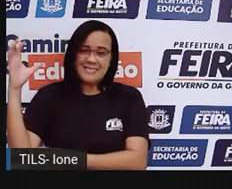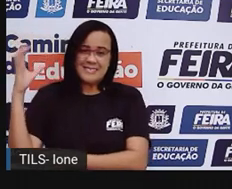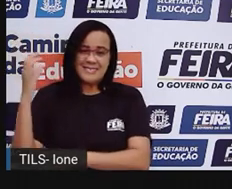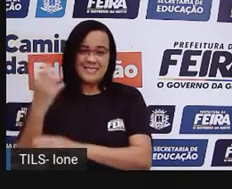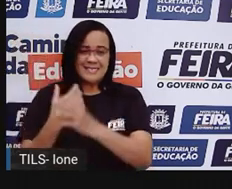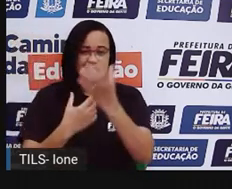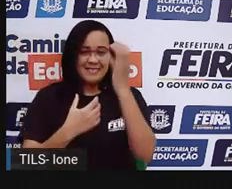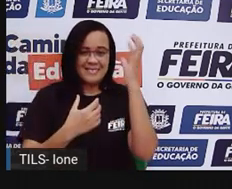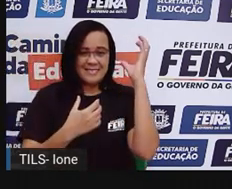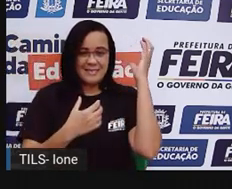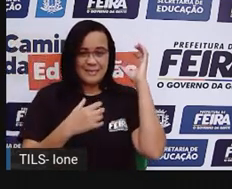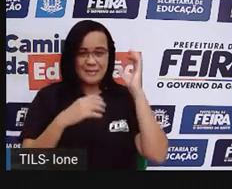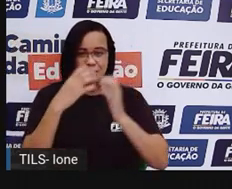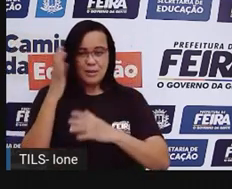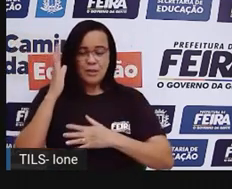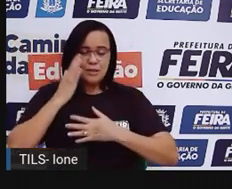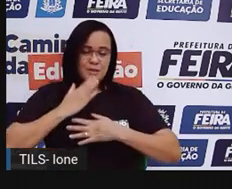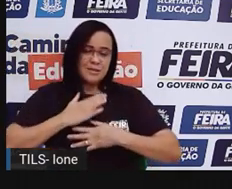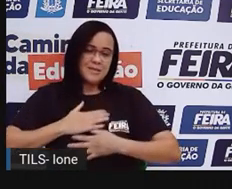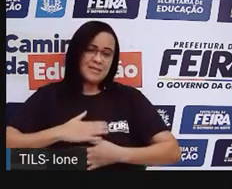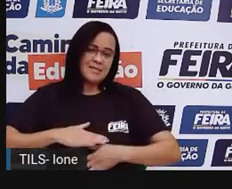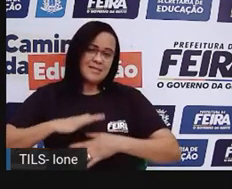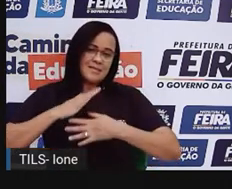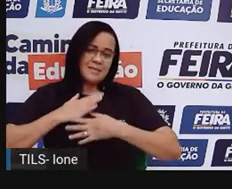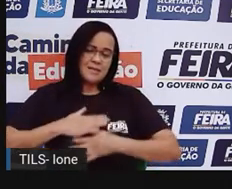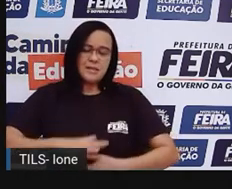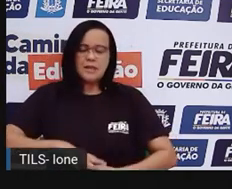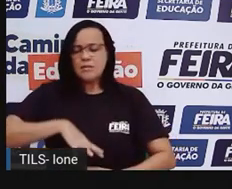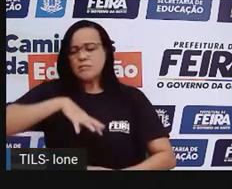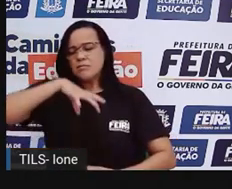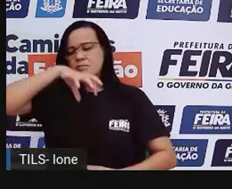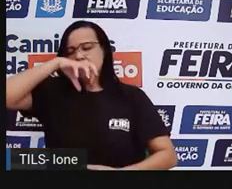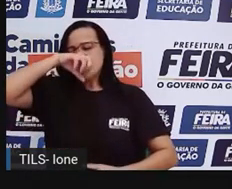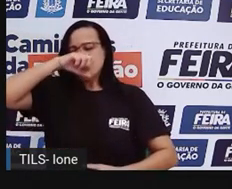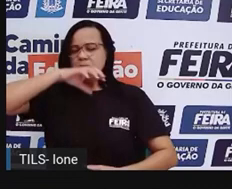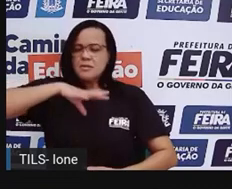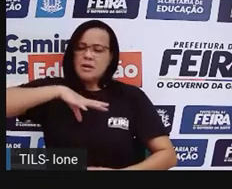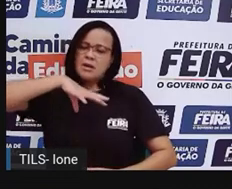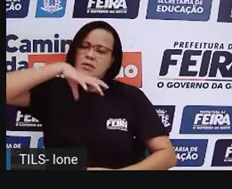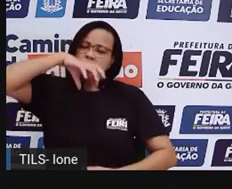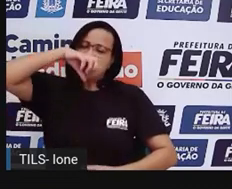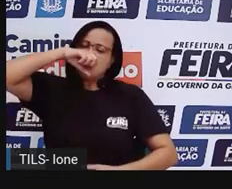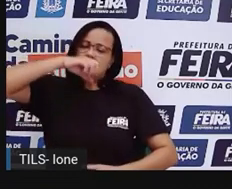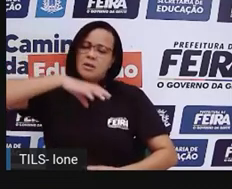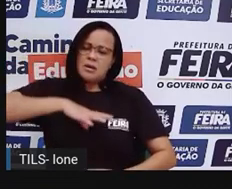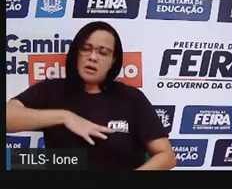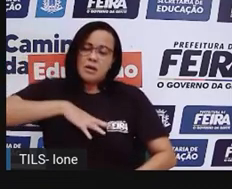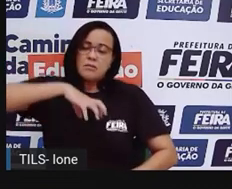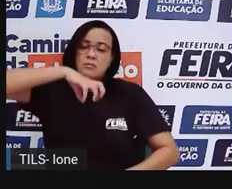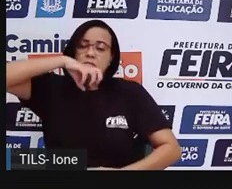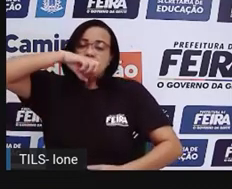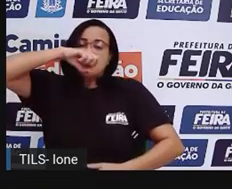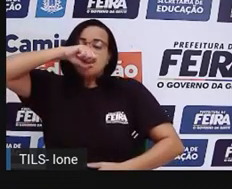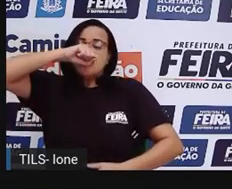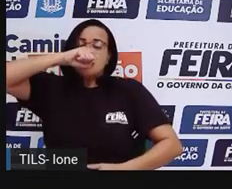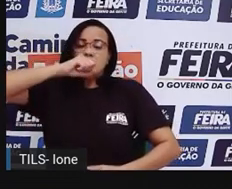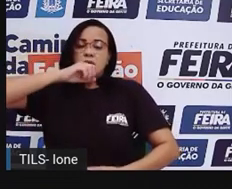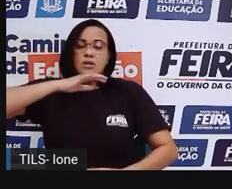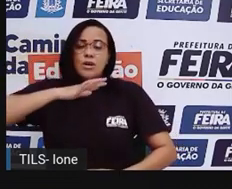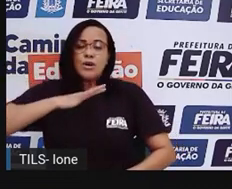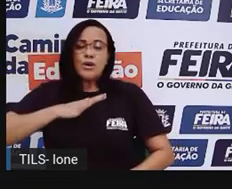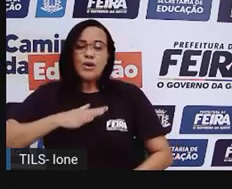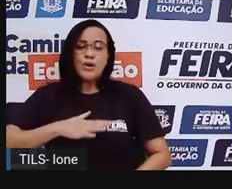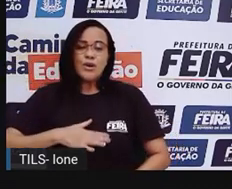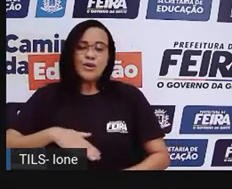Quando você está calmo, respira pouco a pouco e profundamente. Você se sente